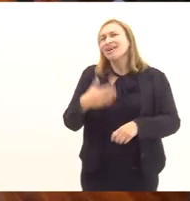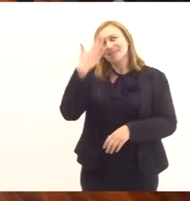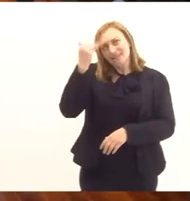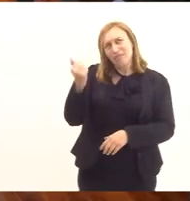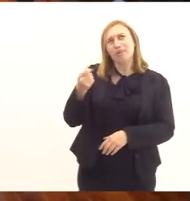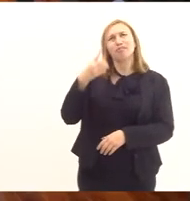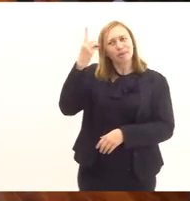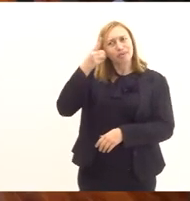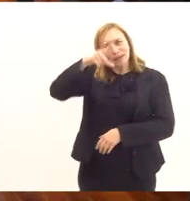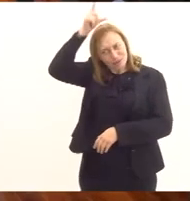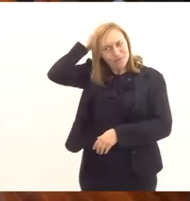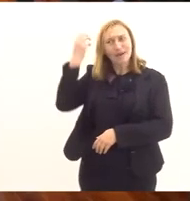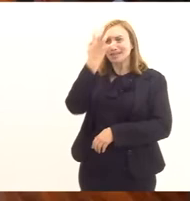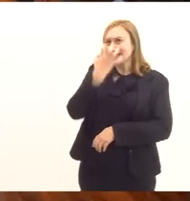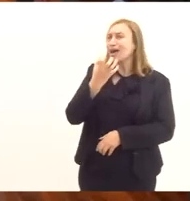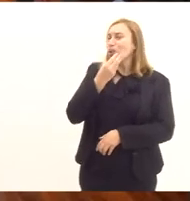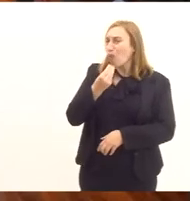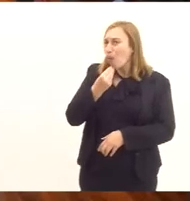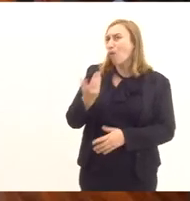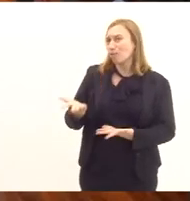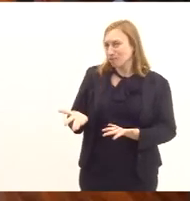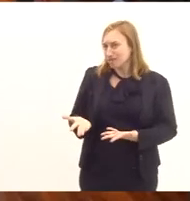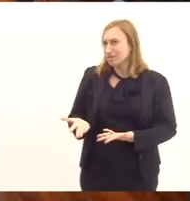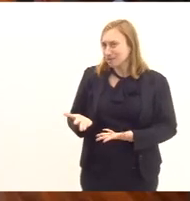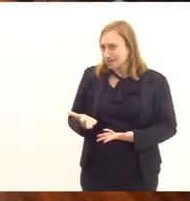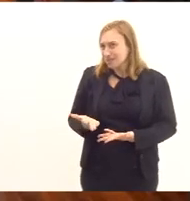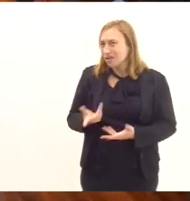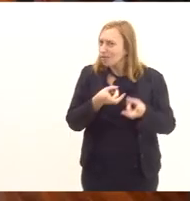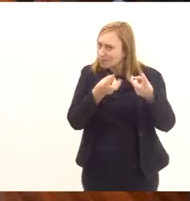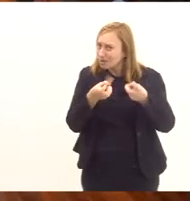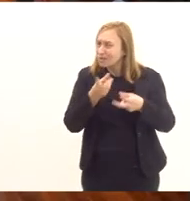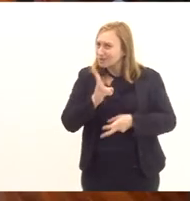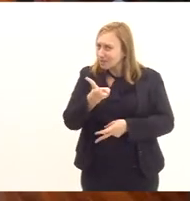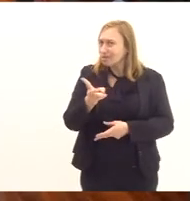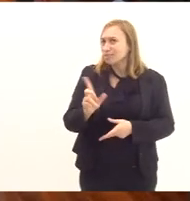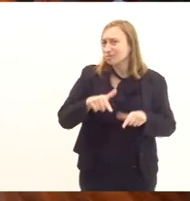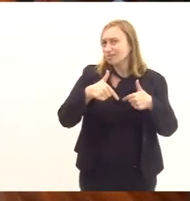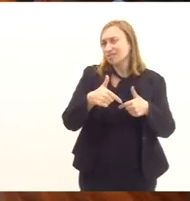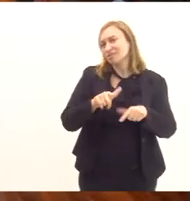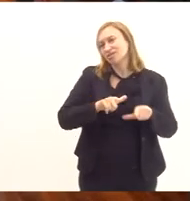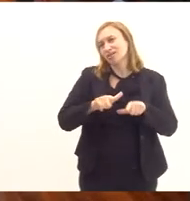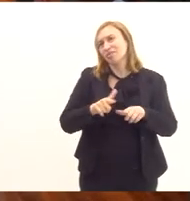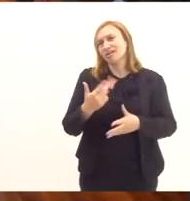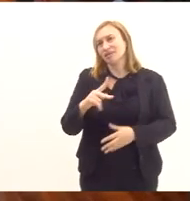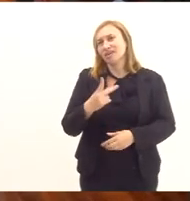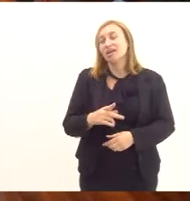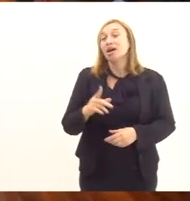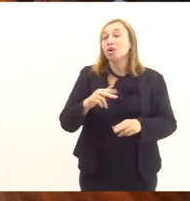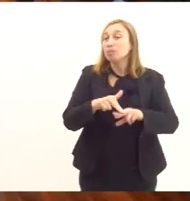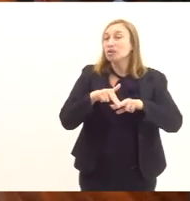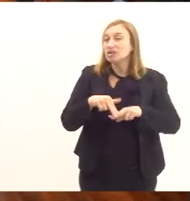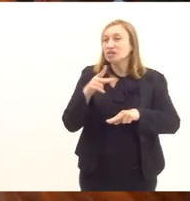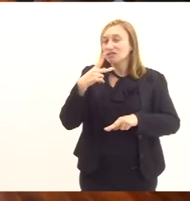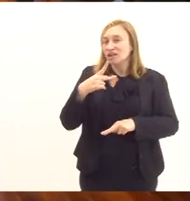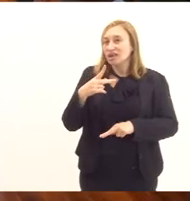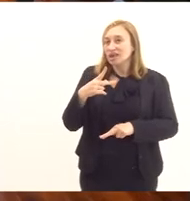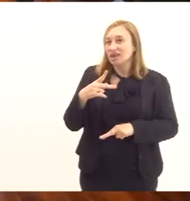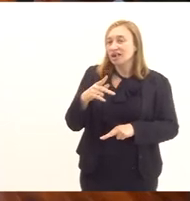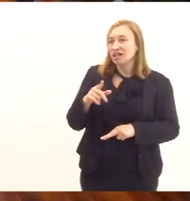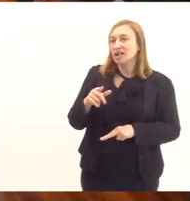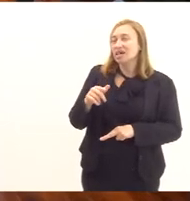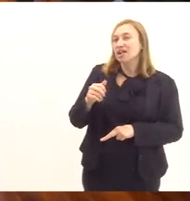eu trago outra possibilidade eu por isso que o classifiquei como moleque